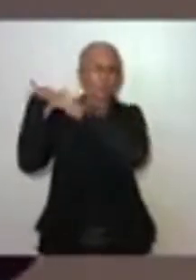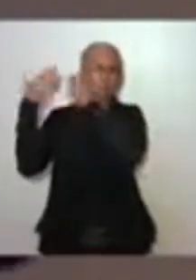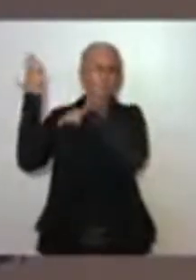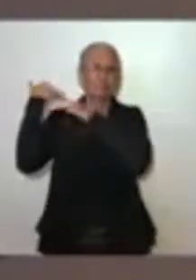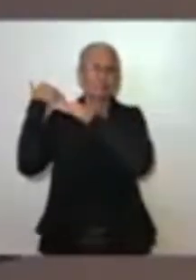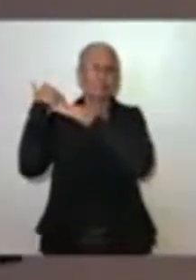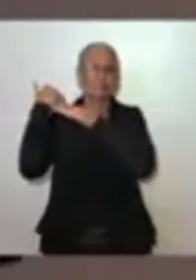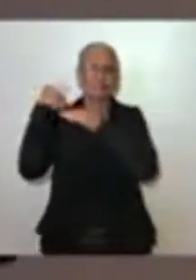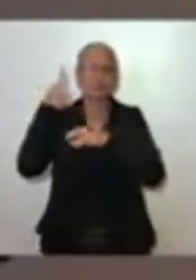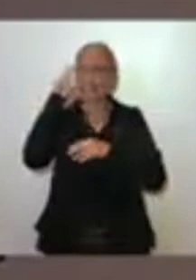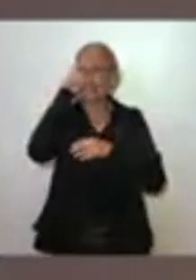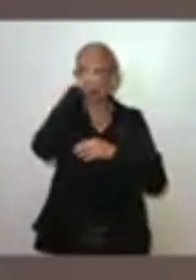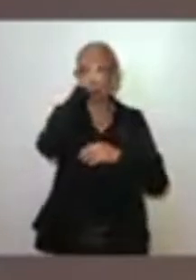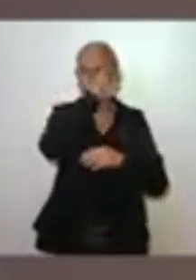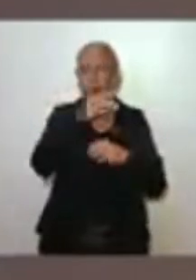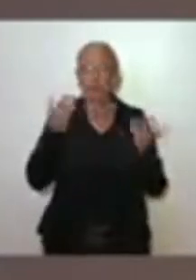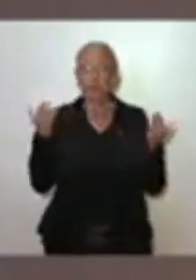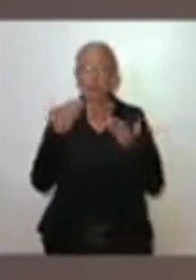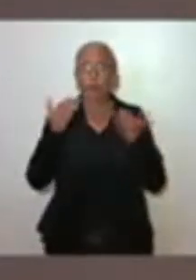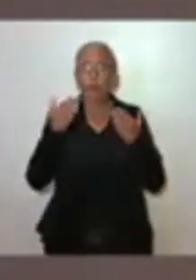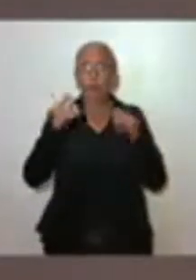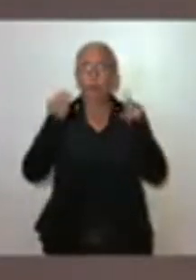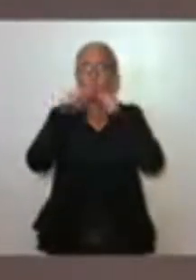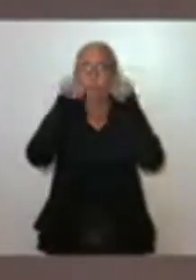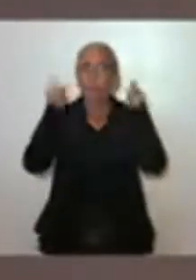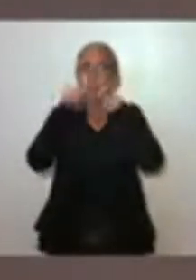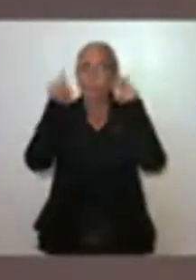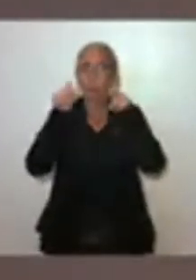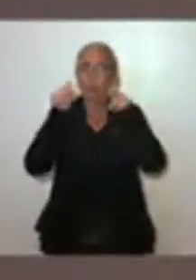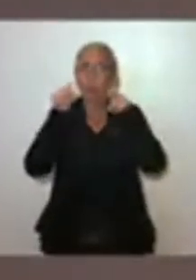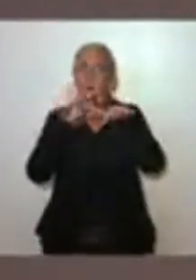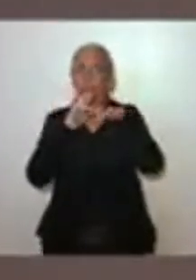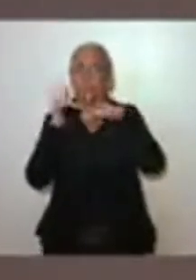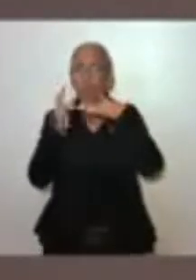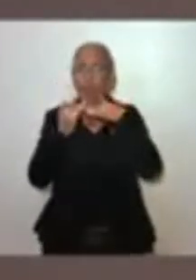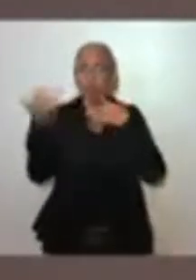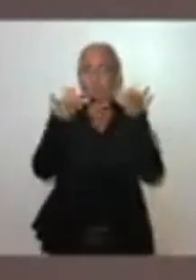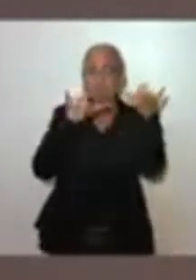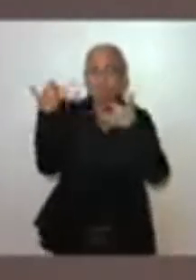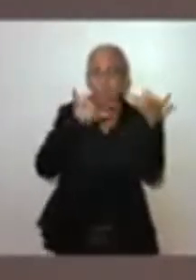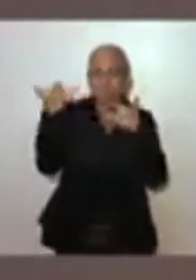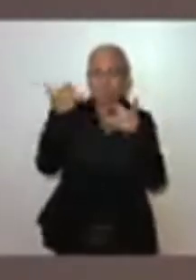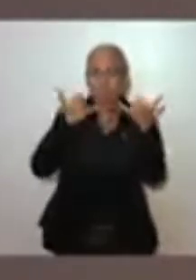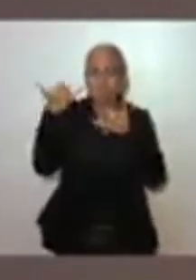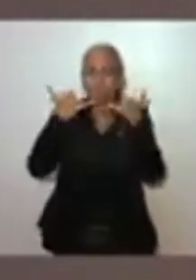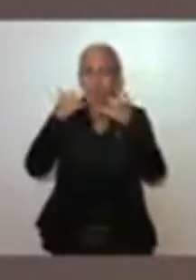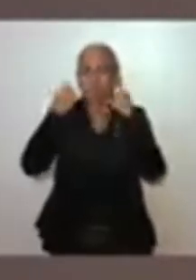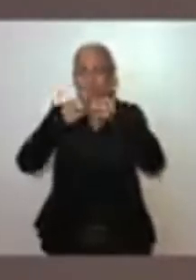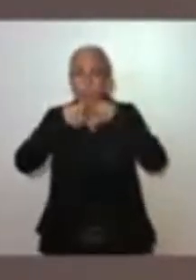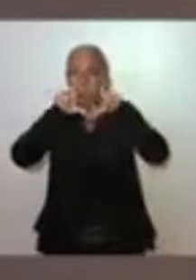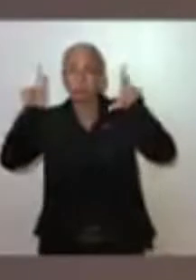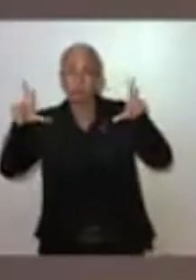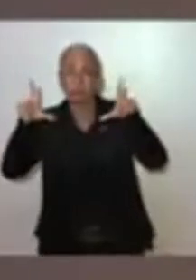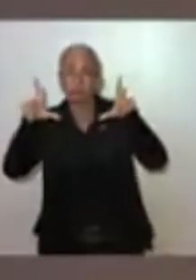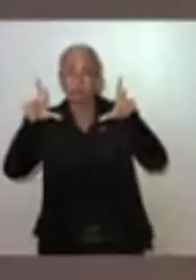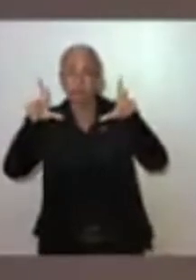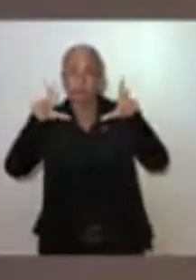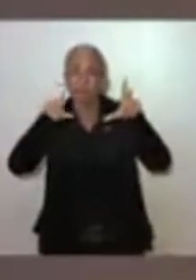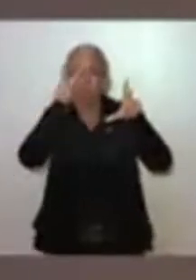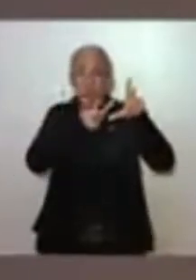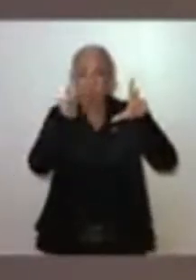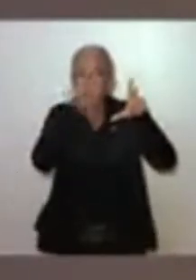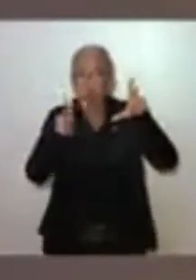hoje em dia entre si na internet tem informação tem acesso ao espaço público